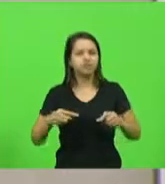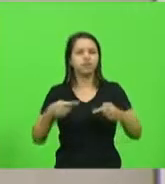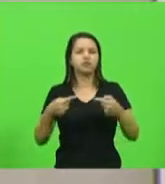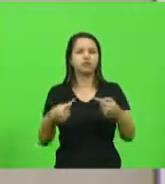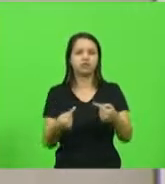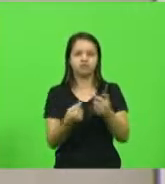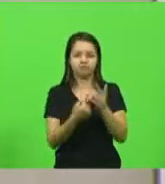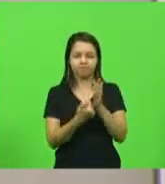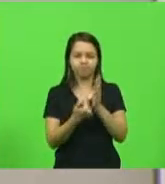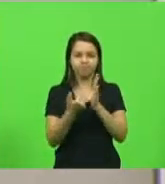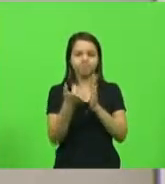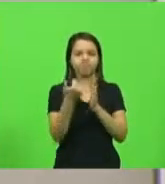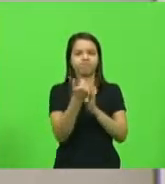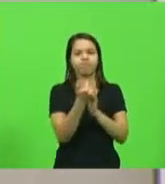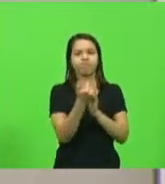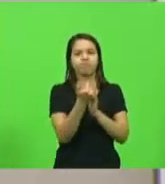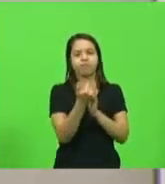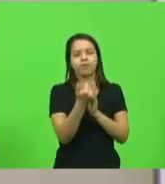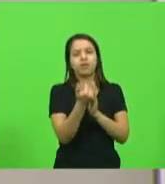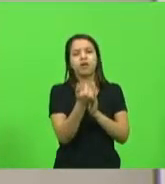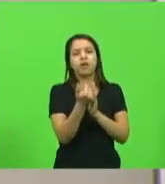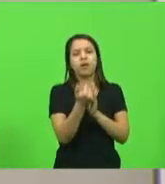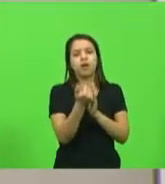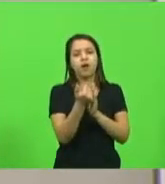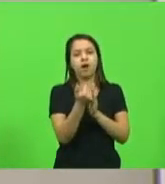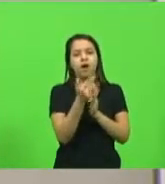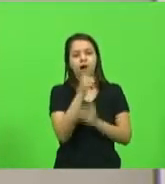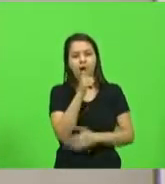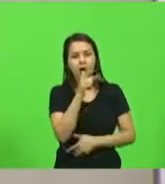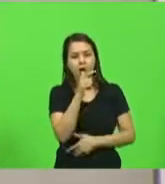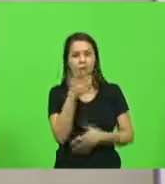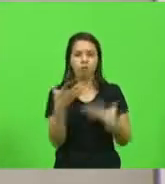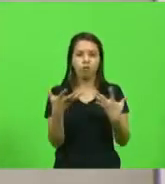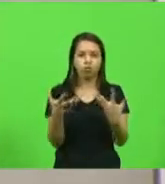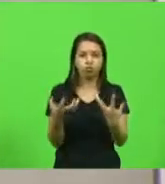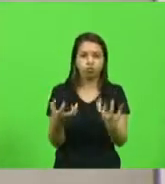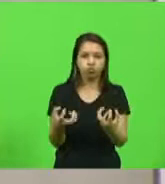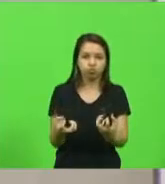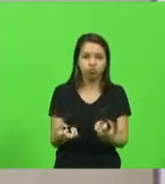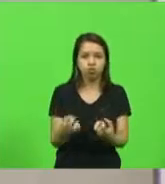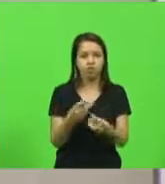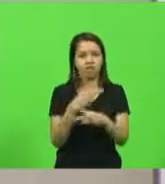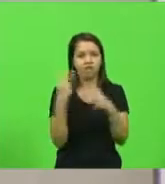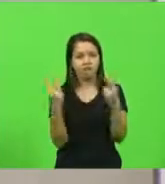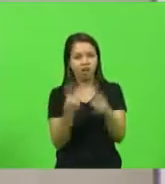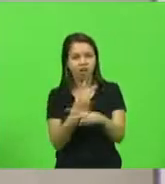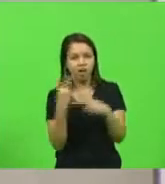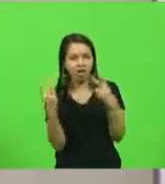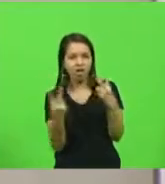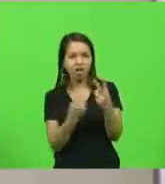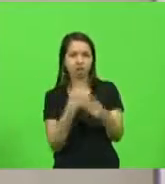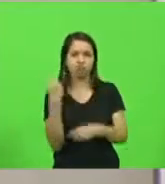seja pela estiagem, pelos vendavais, tornados,